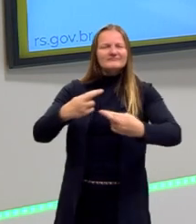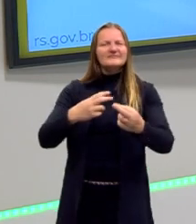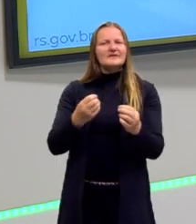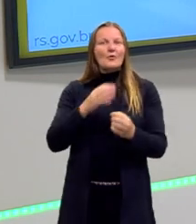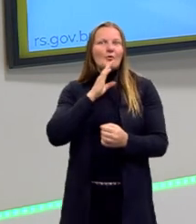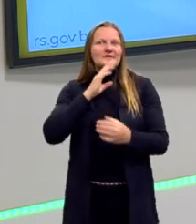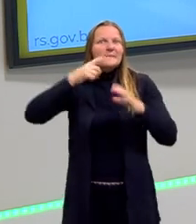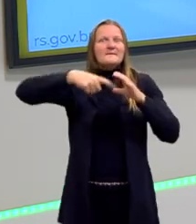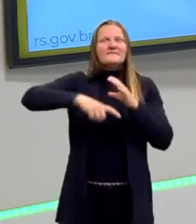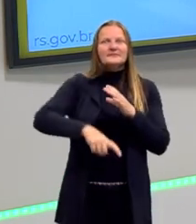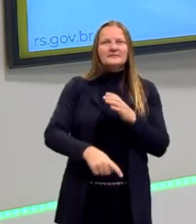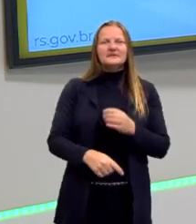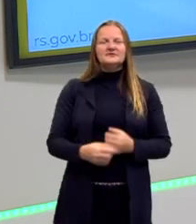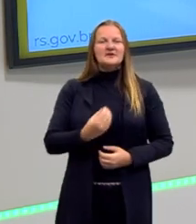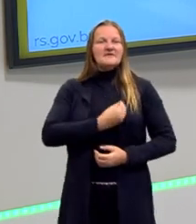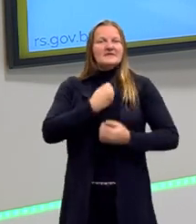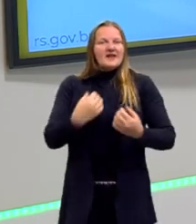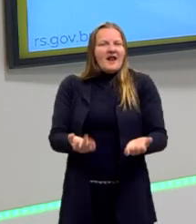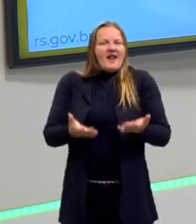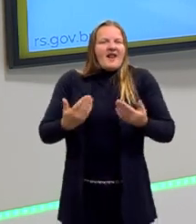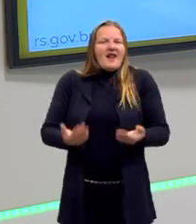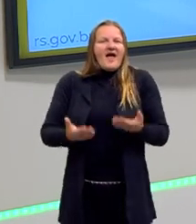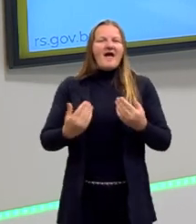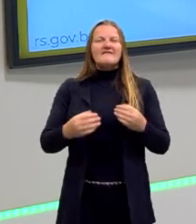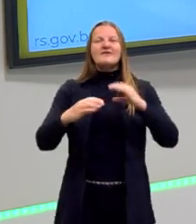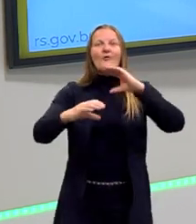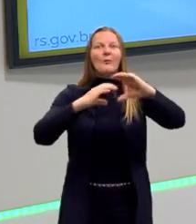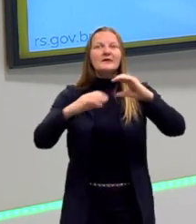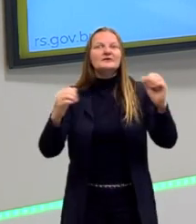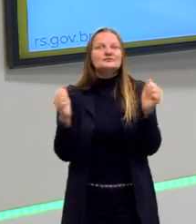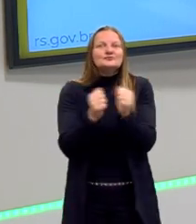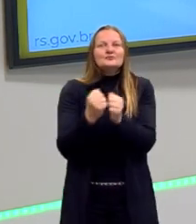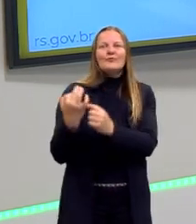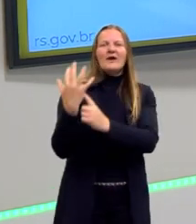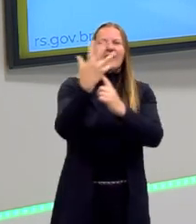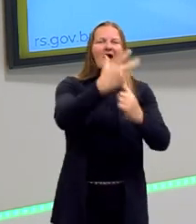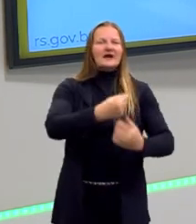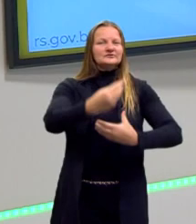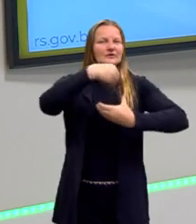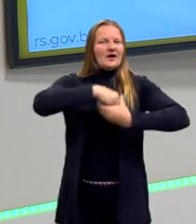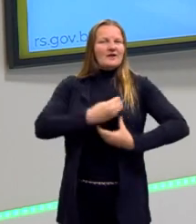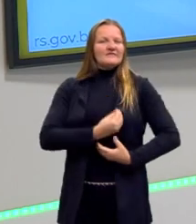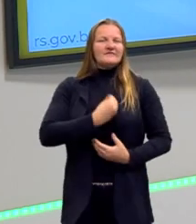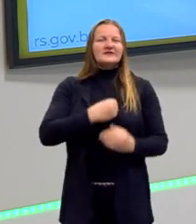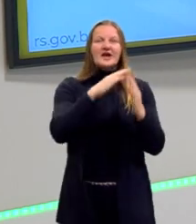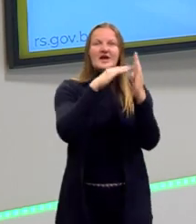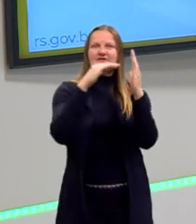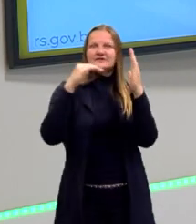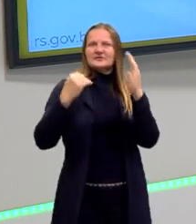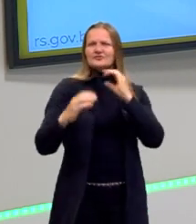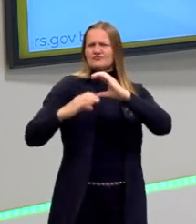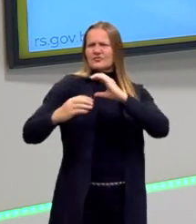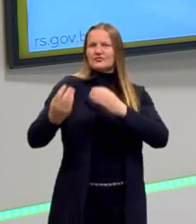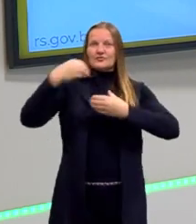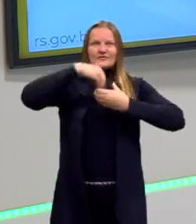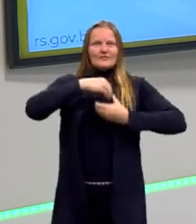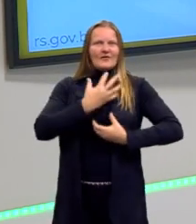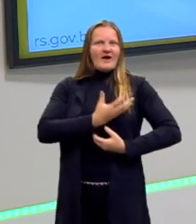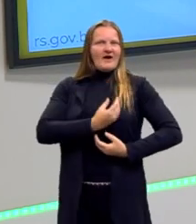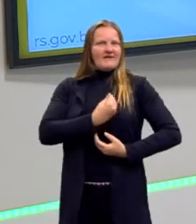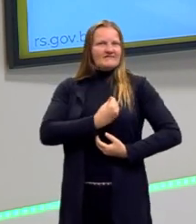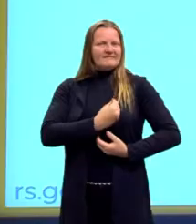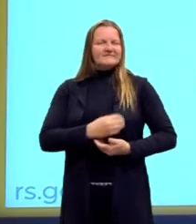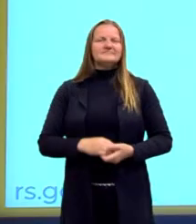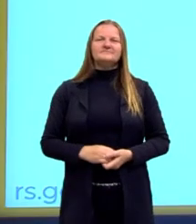bacana essa vida mais leve essa comunicação essa forma comunicativa essa estética comunicativa que a arte